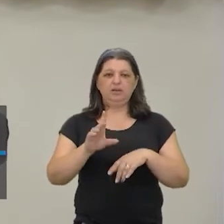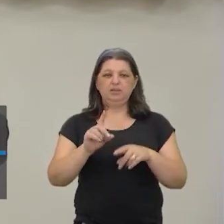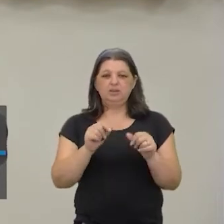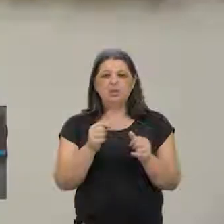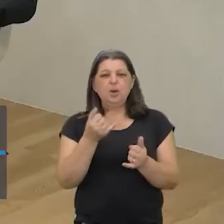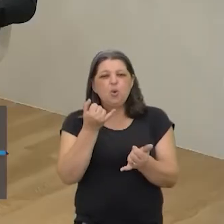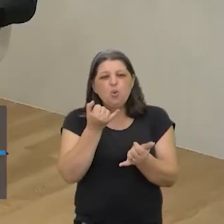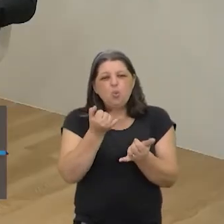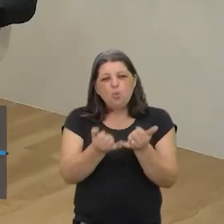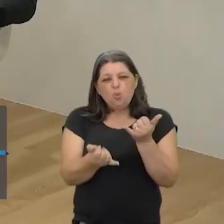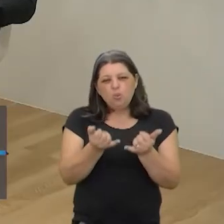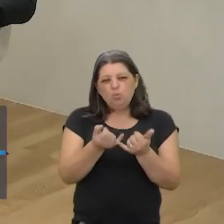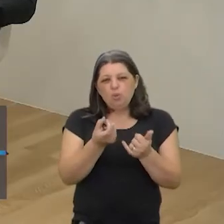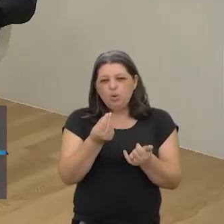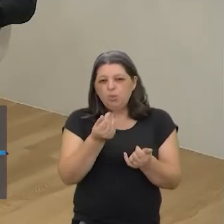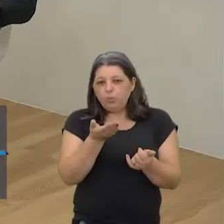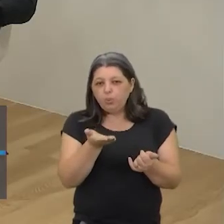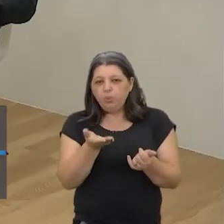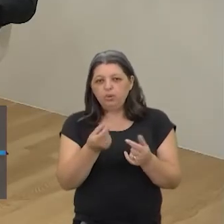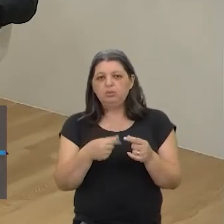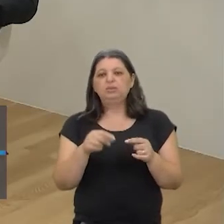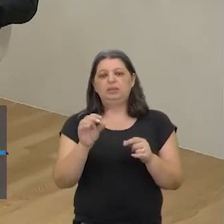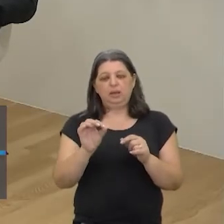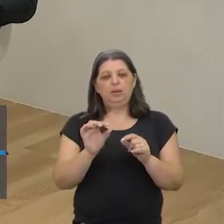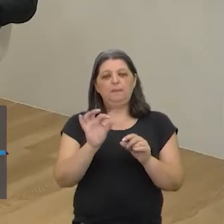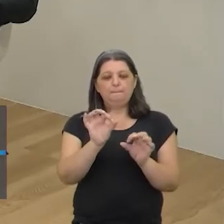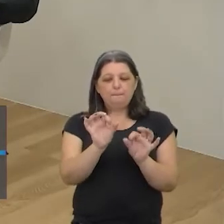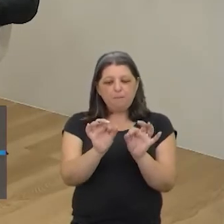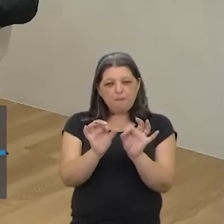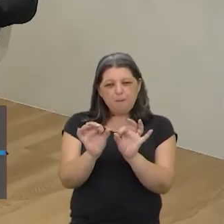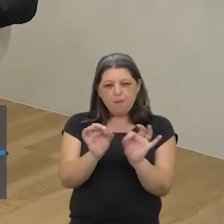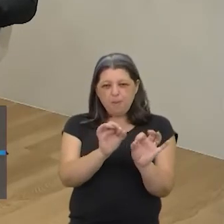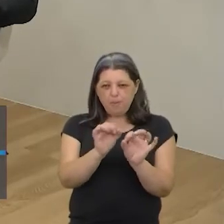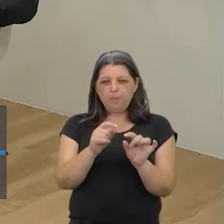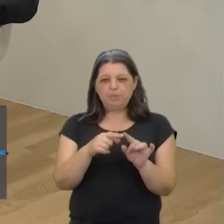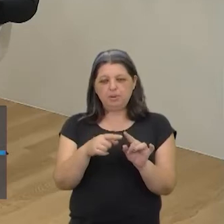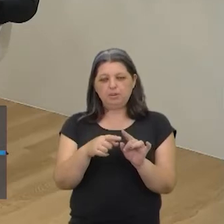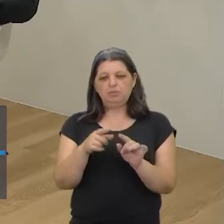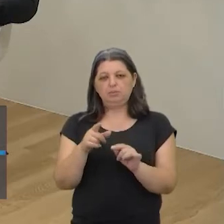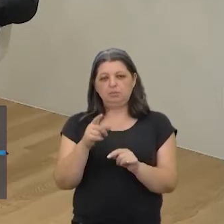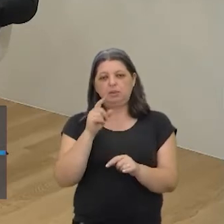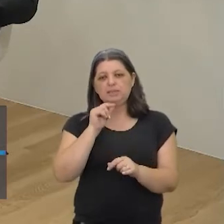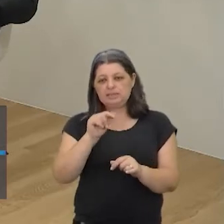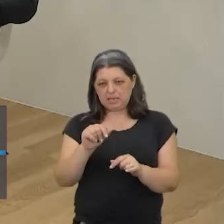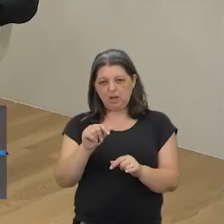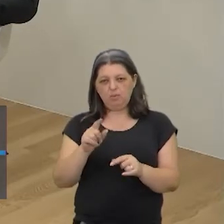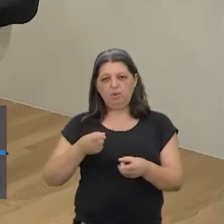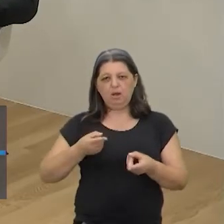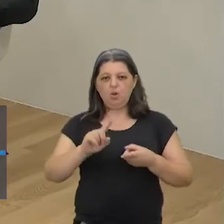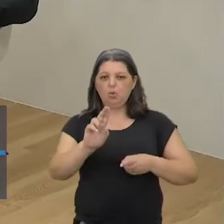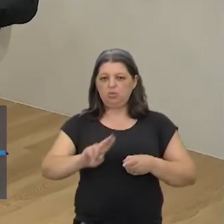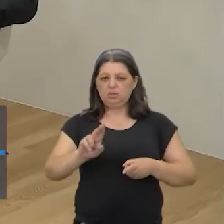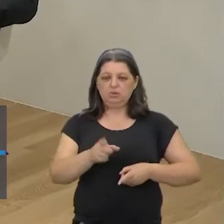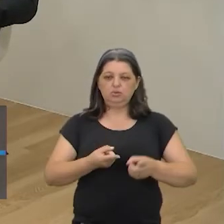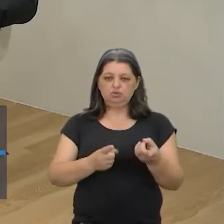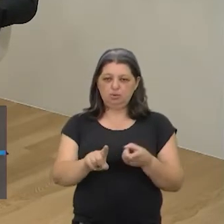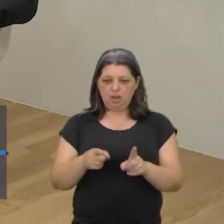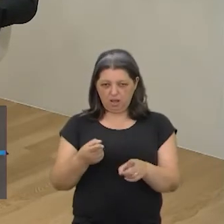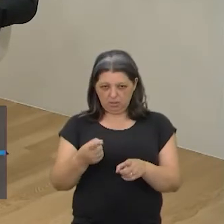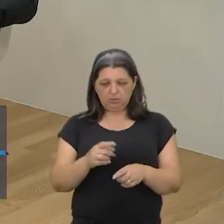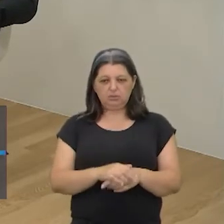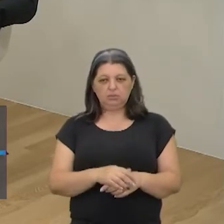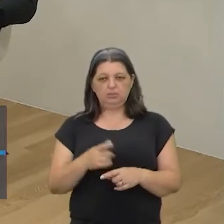pó. Né? Você tem o sal grosso, por exemplo. Sim, né? que já é menos refinado que o sal em pozinho que a gente